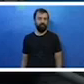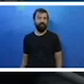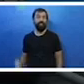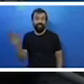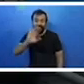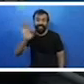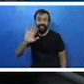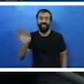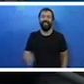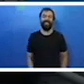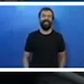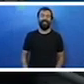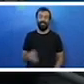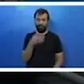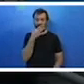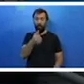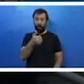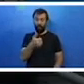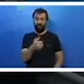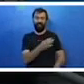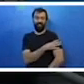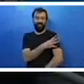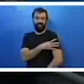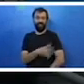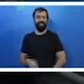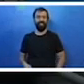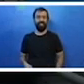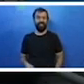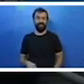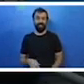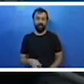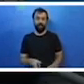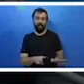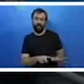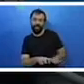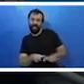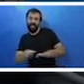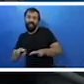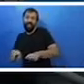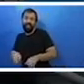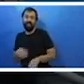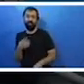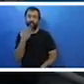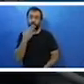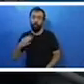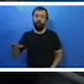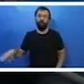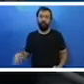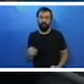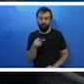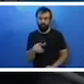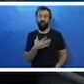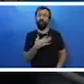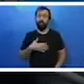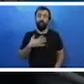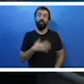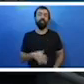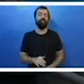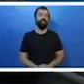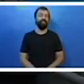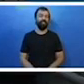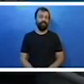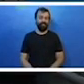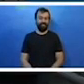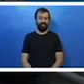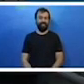Boa tarde, meninos. Tudo bem, quarto ano? Como está sendo, como foi a Semana das Crianças para vocês? Espero